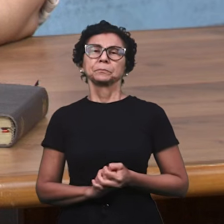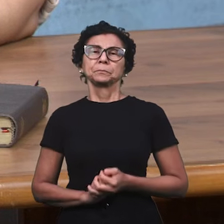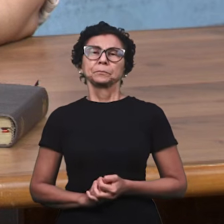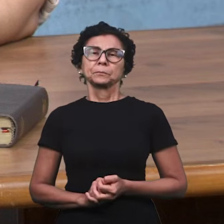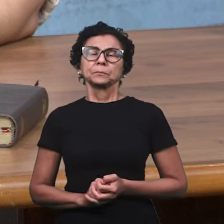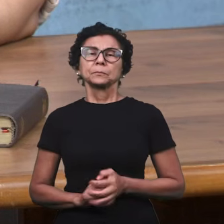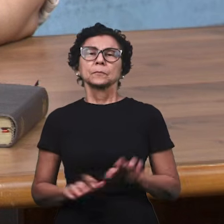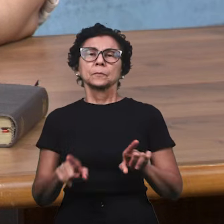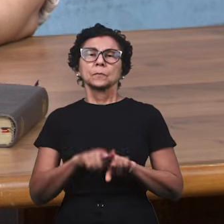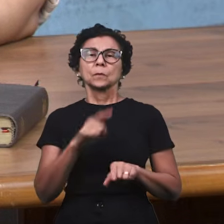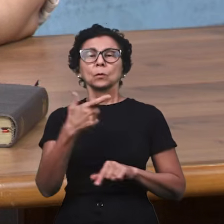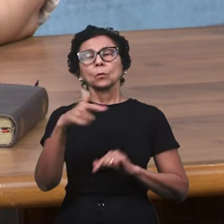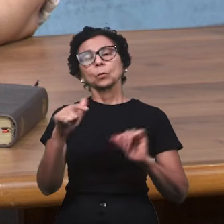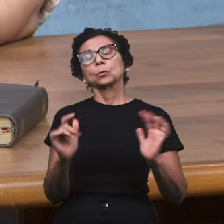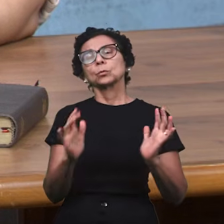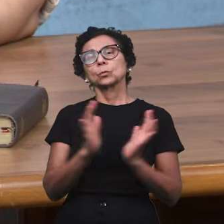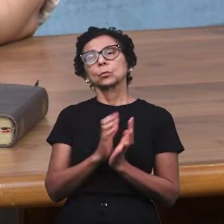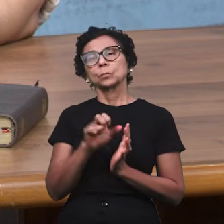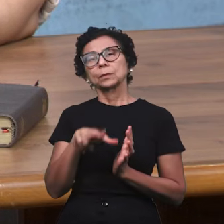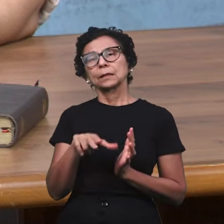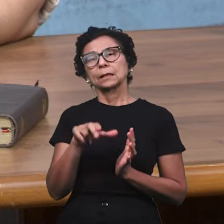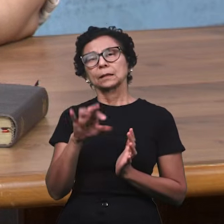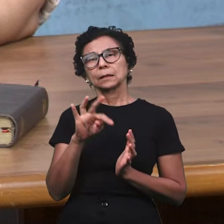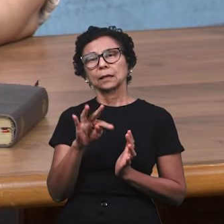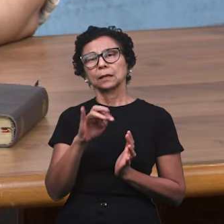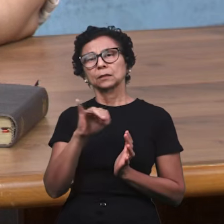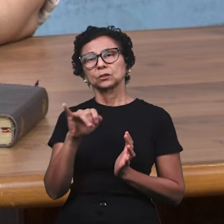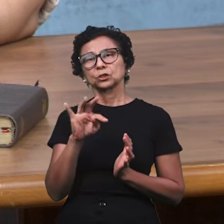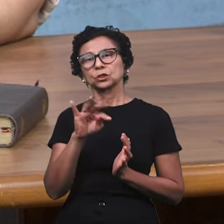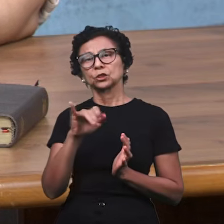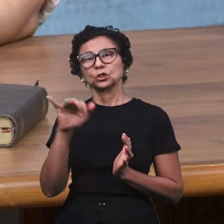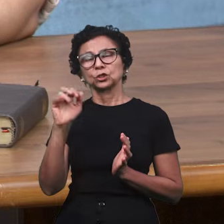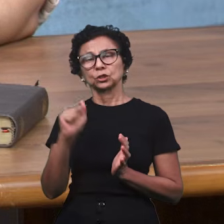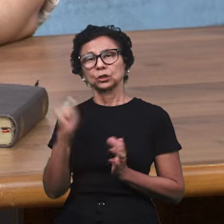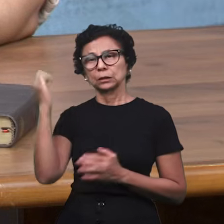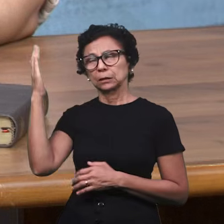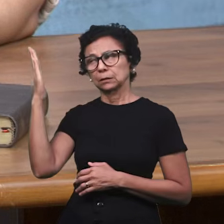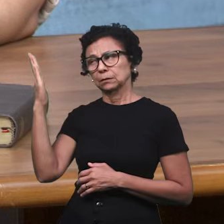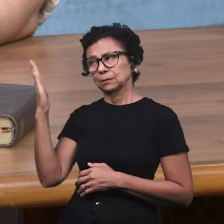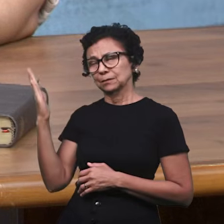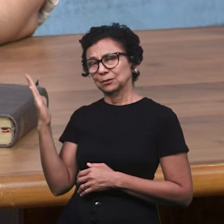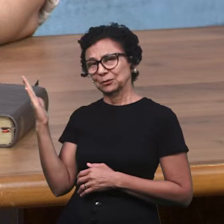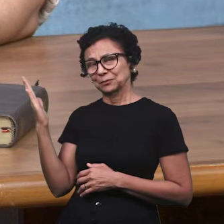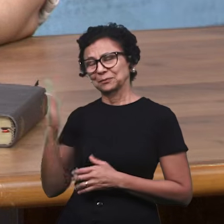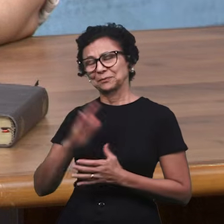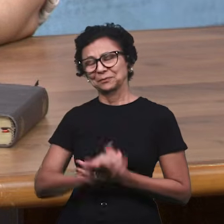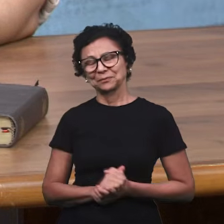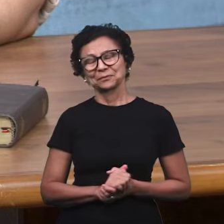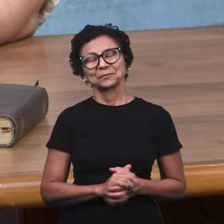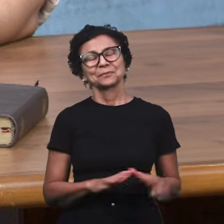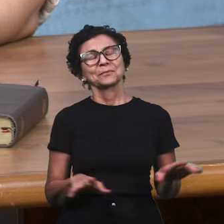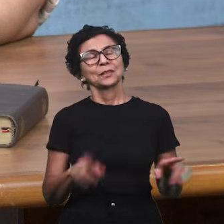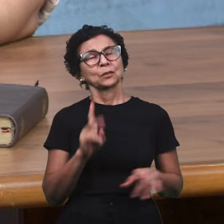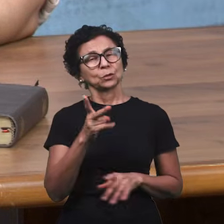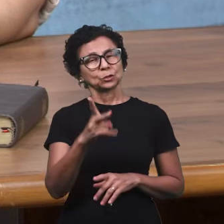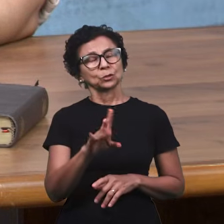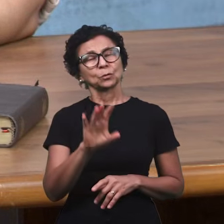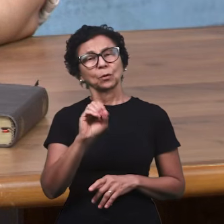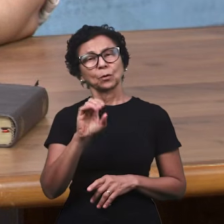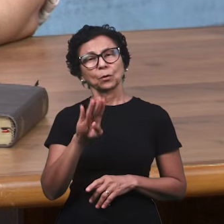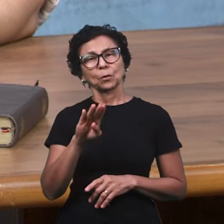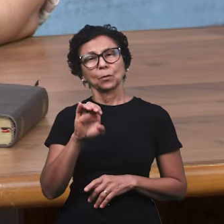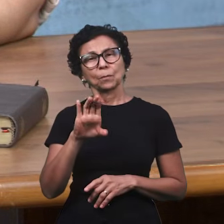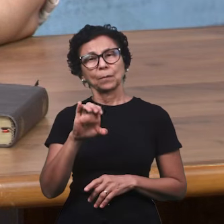E Matitias, e Elifeleu, e Miqunéias, e Obed-edom, e Jeiel,